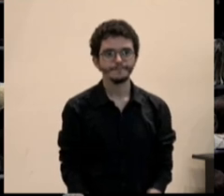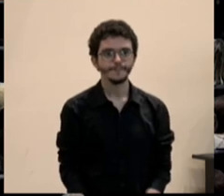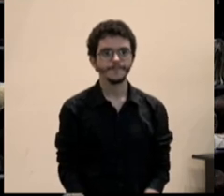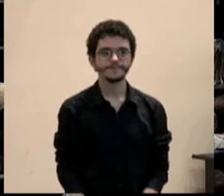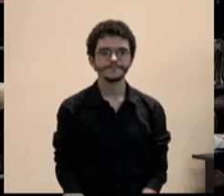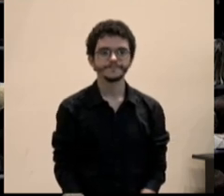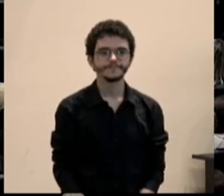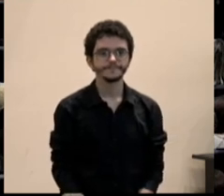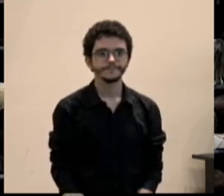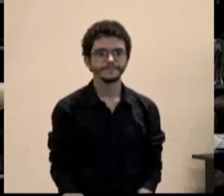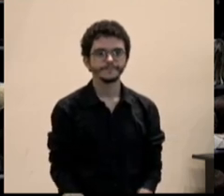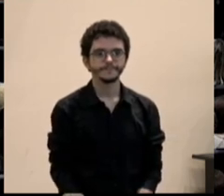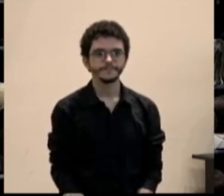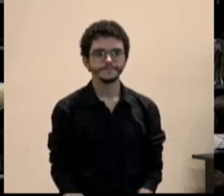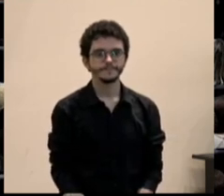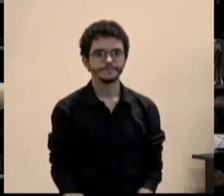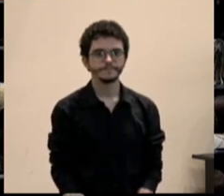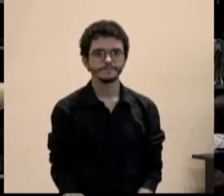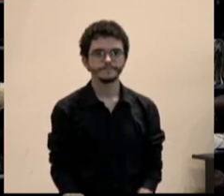Aqui.